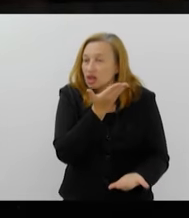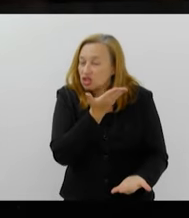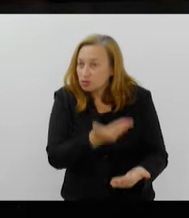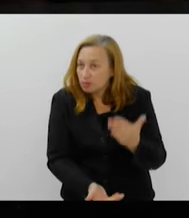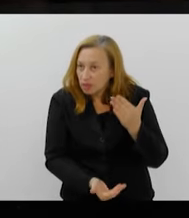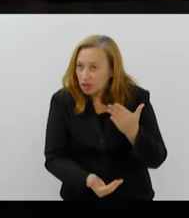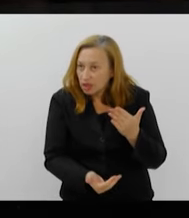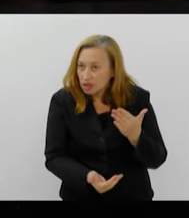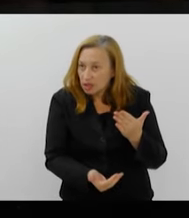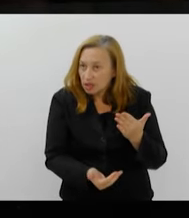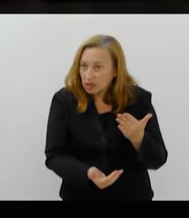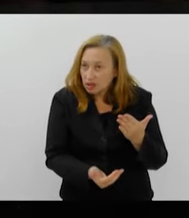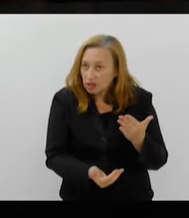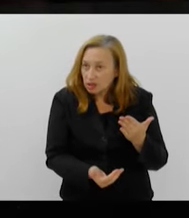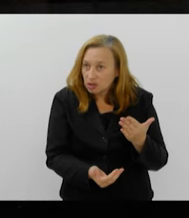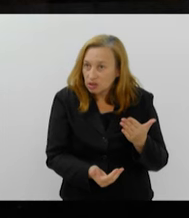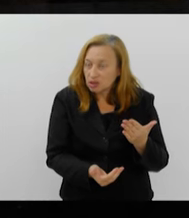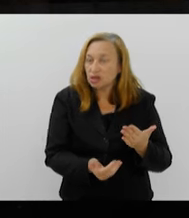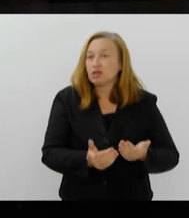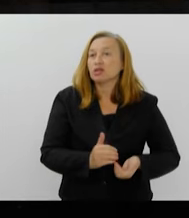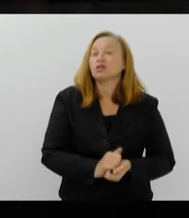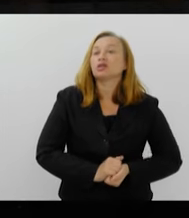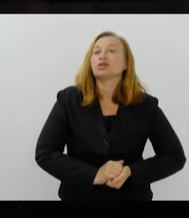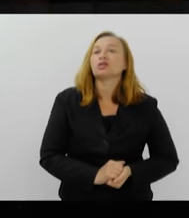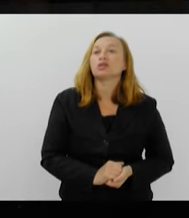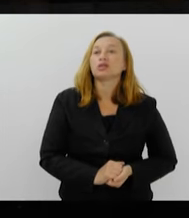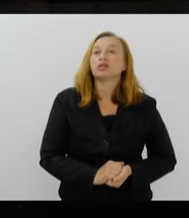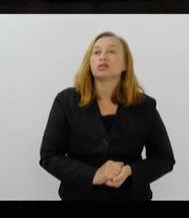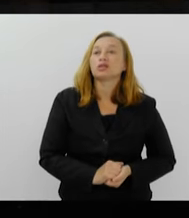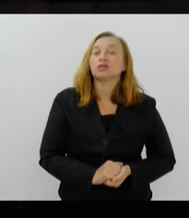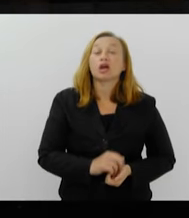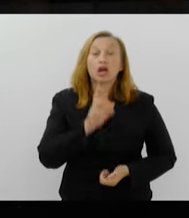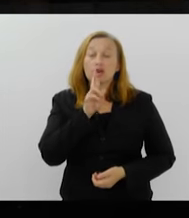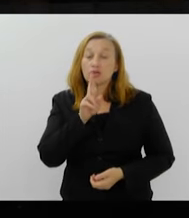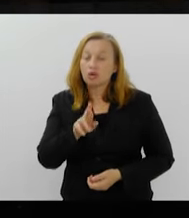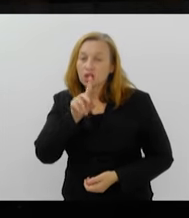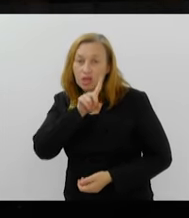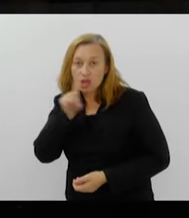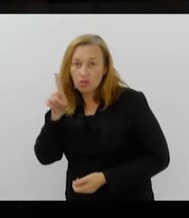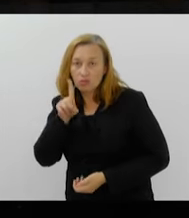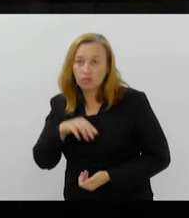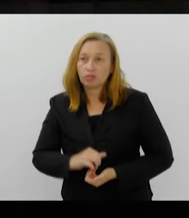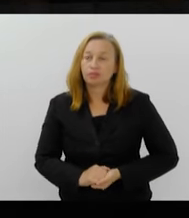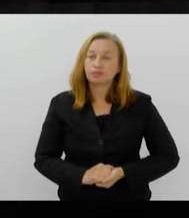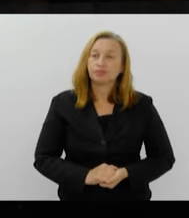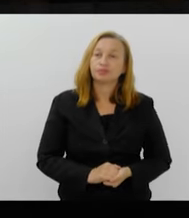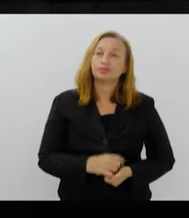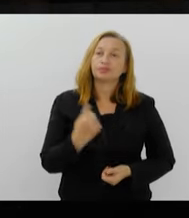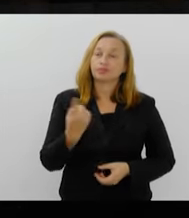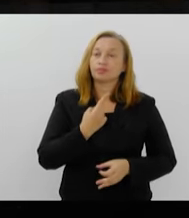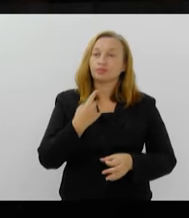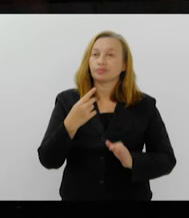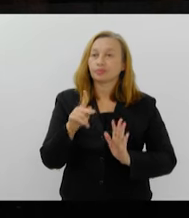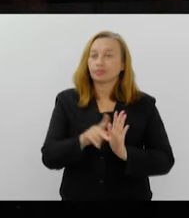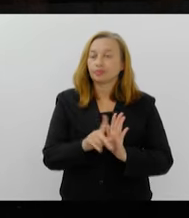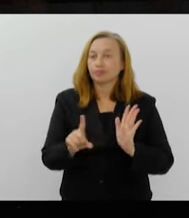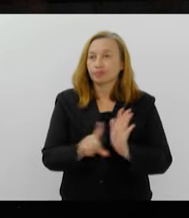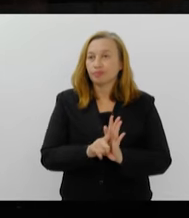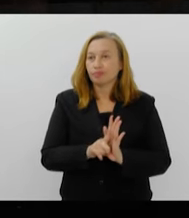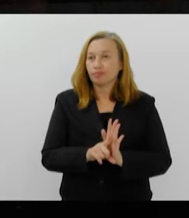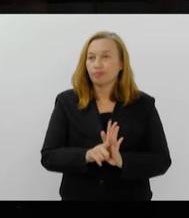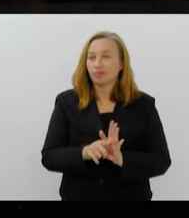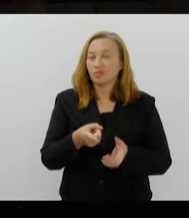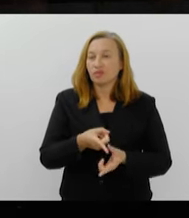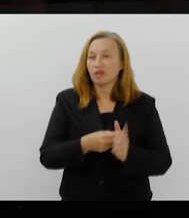atuação dos contribuintes devedores contumazes? Resposta, não. Nosso projeto de lei de devedor